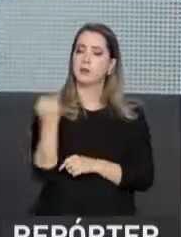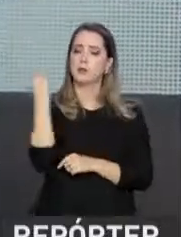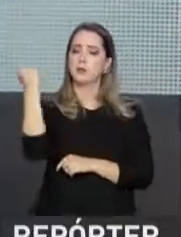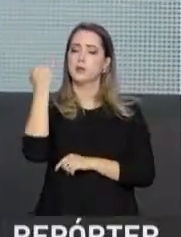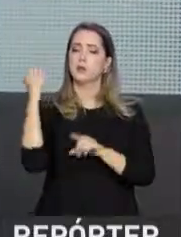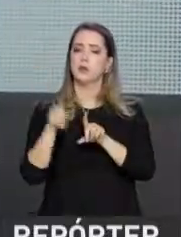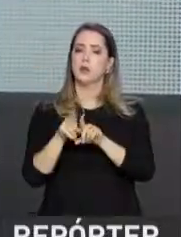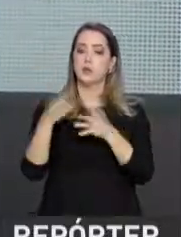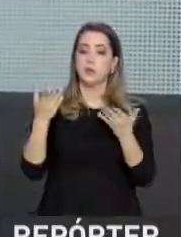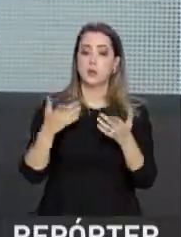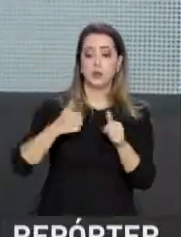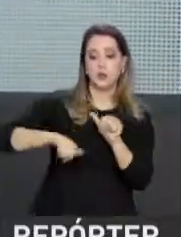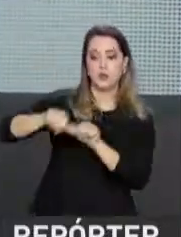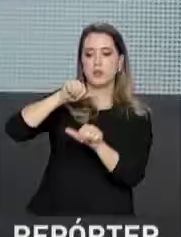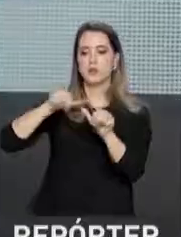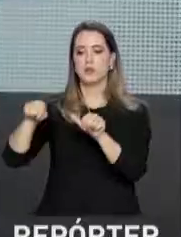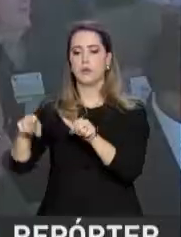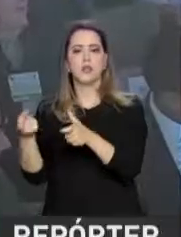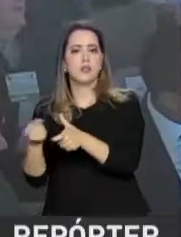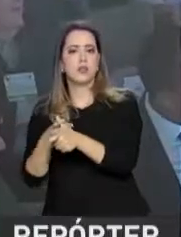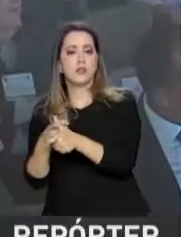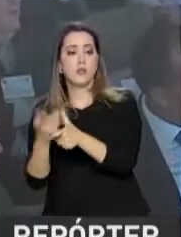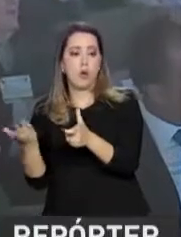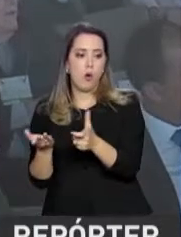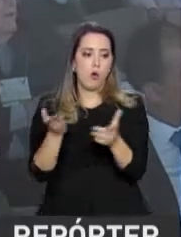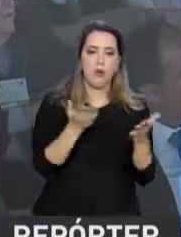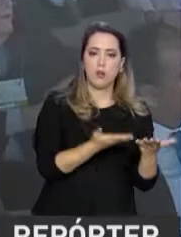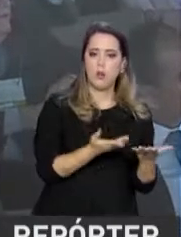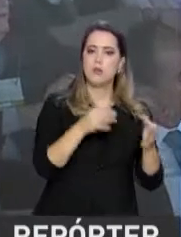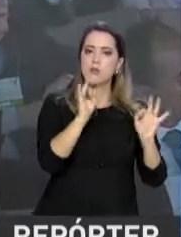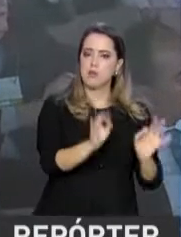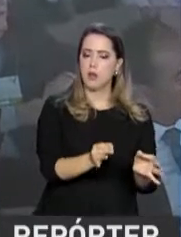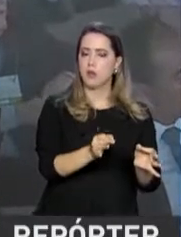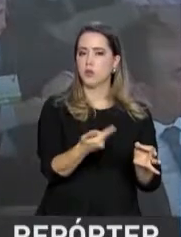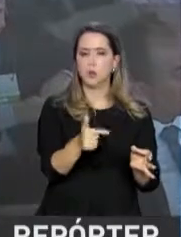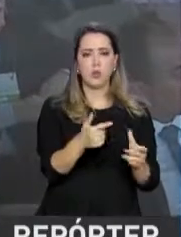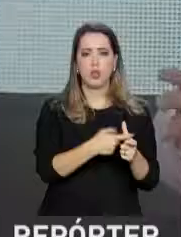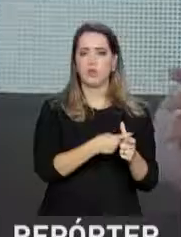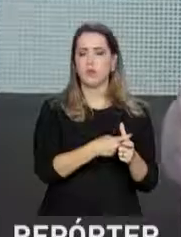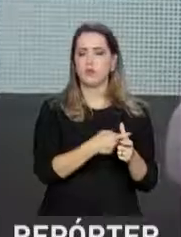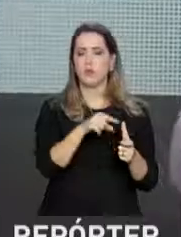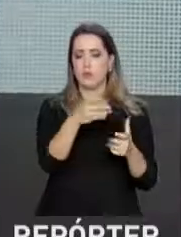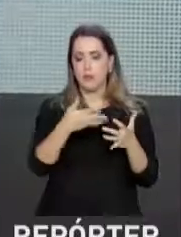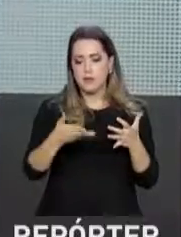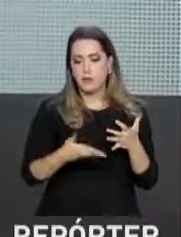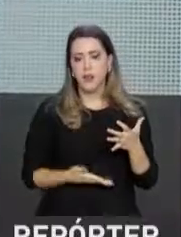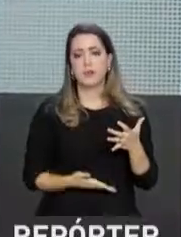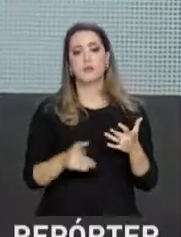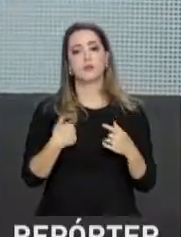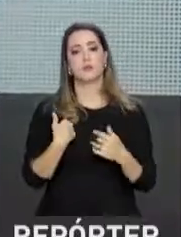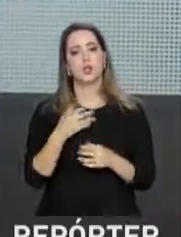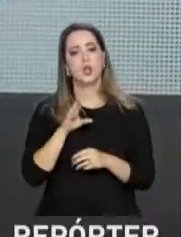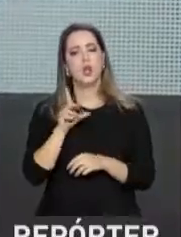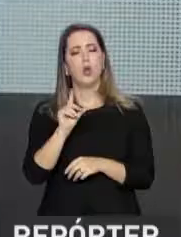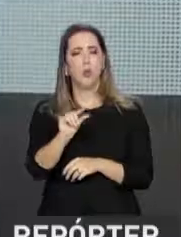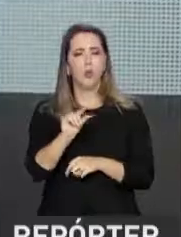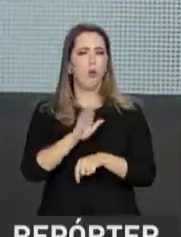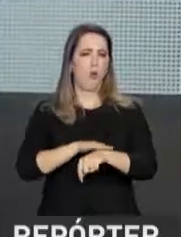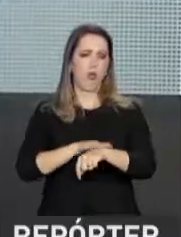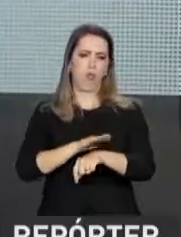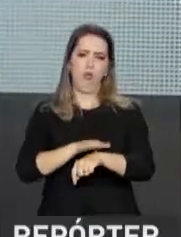torná los de inadimplentes em adimplentes eu tenho pouco tempo ainda para resolver